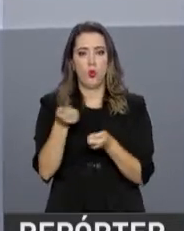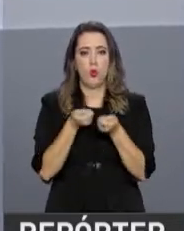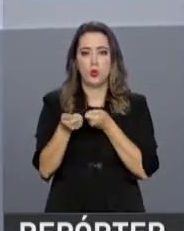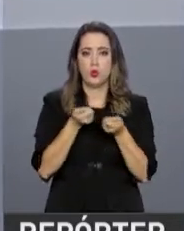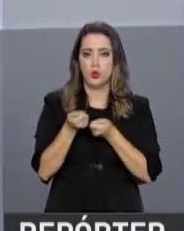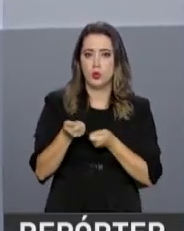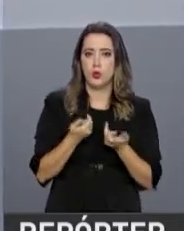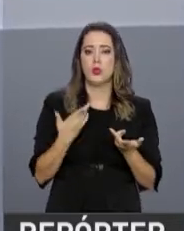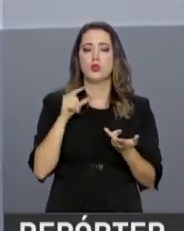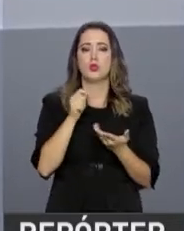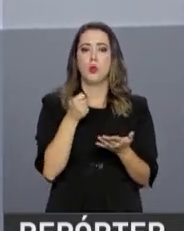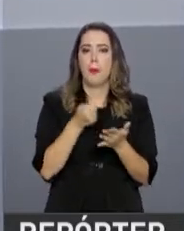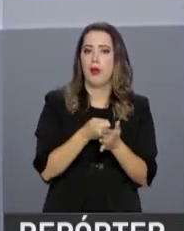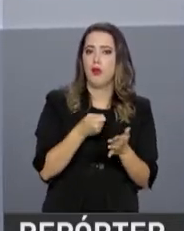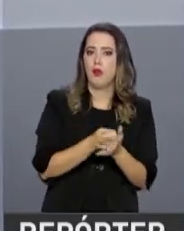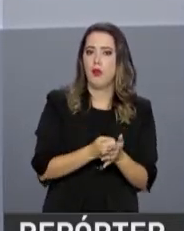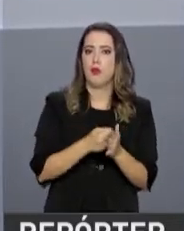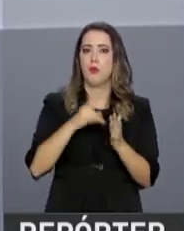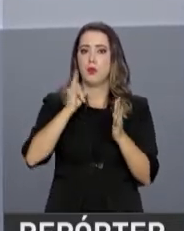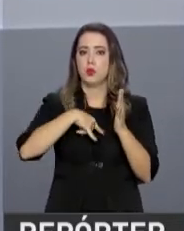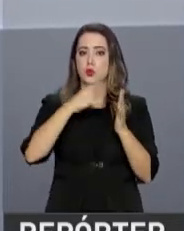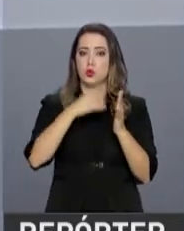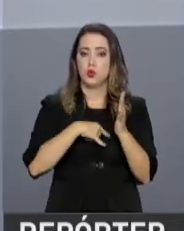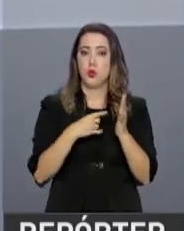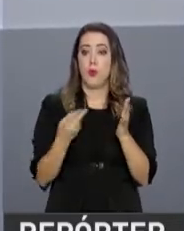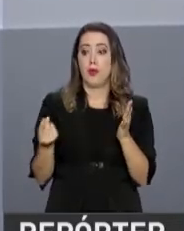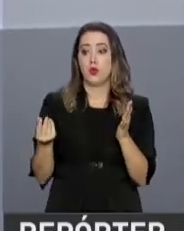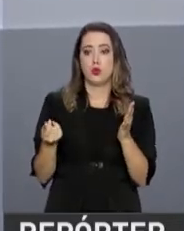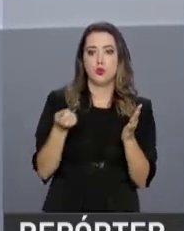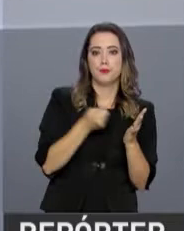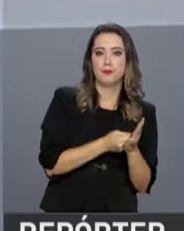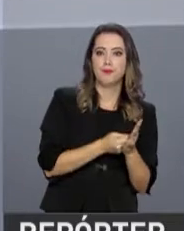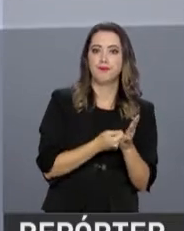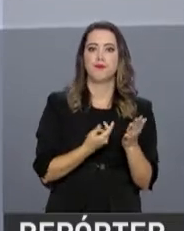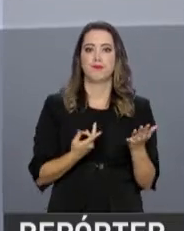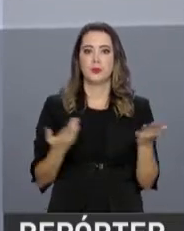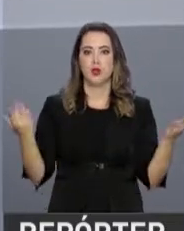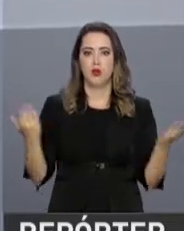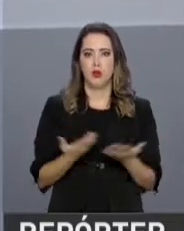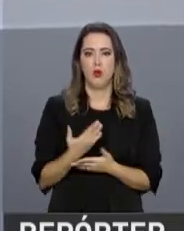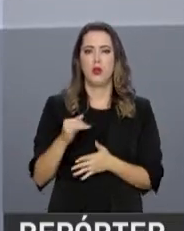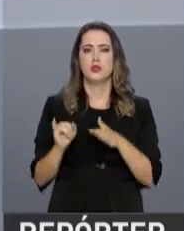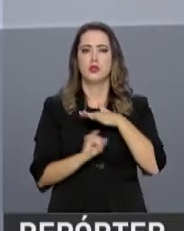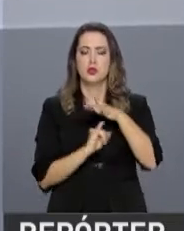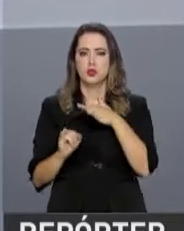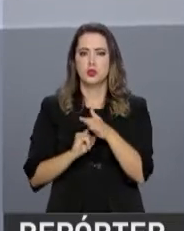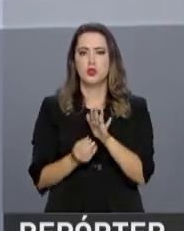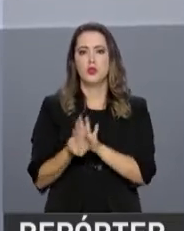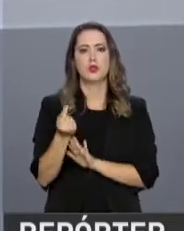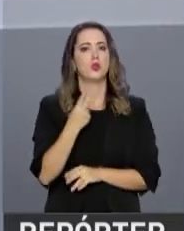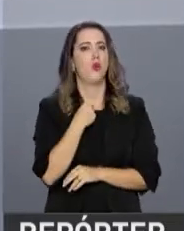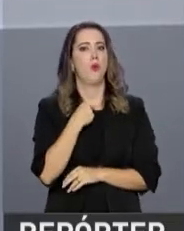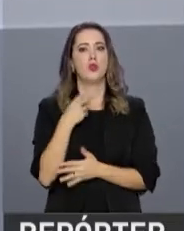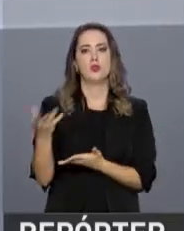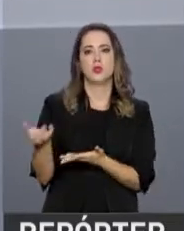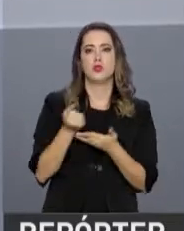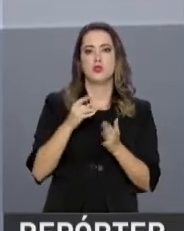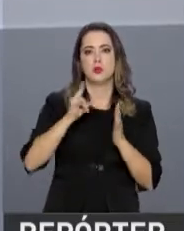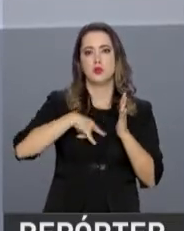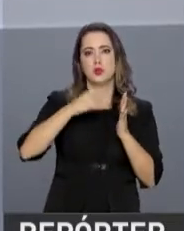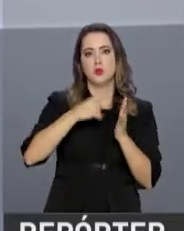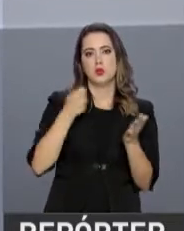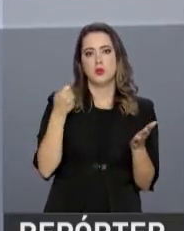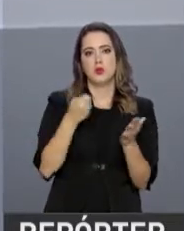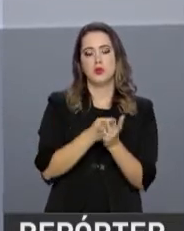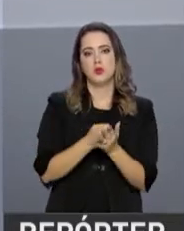controle nos pagamentos de boletos em espécie se a partir de agora as instituições financeiras não poderão mais receber boletos